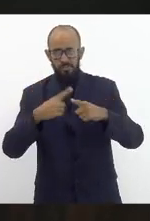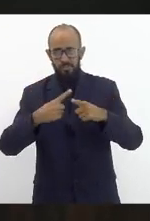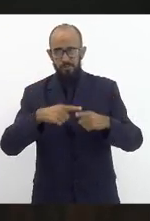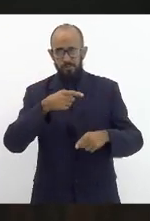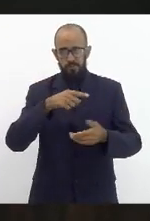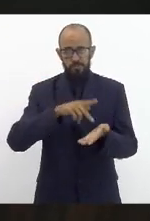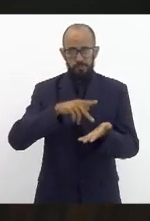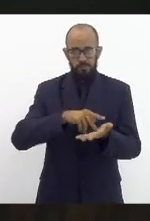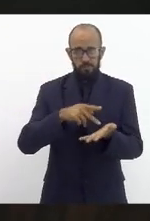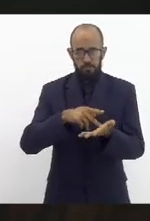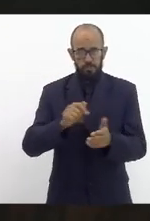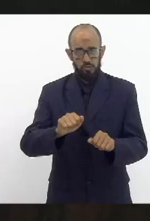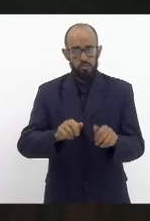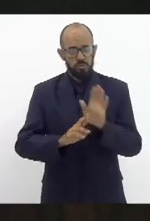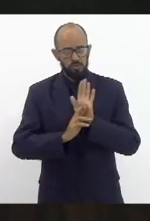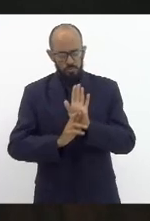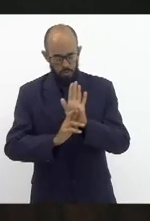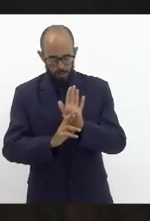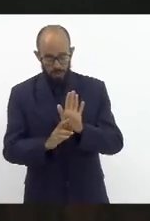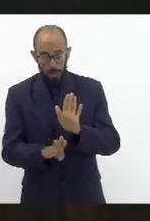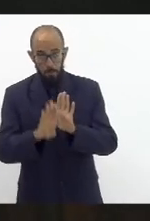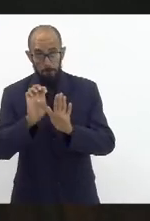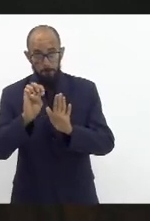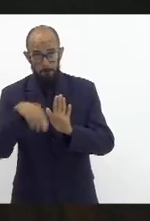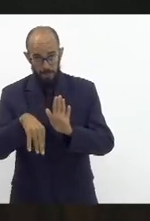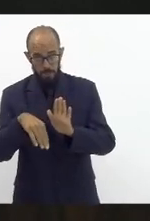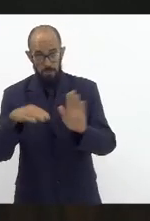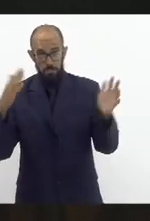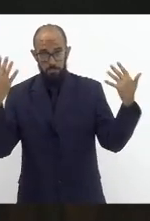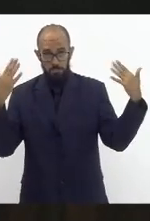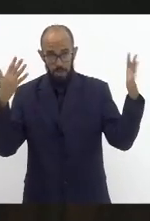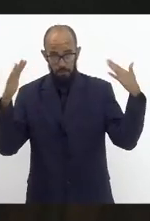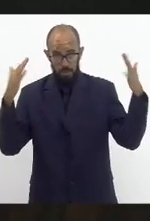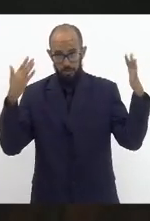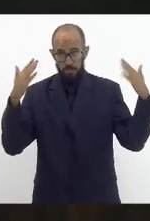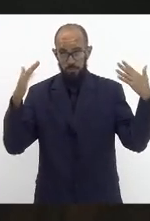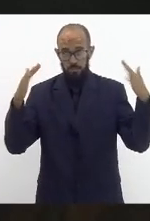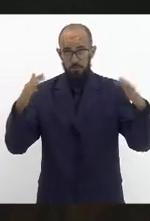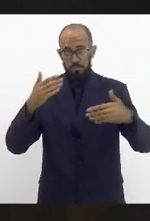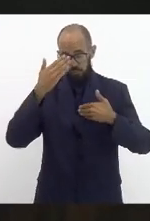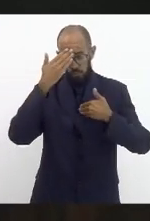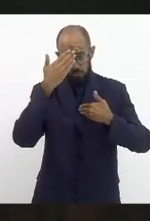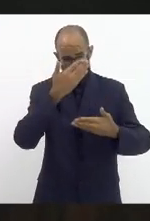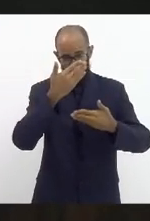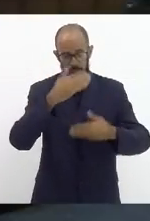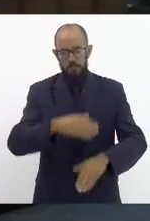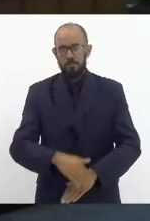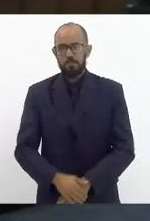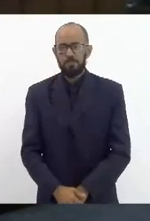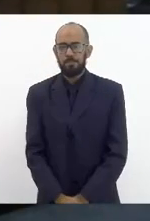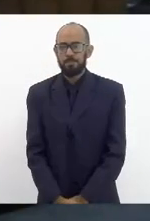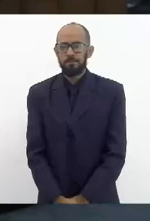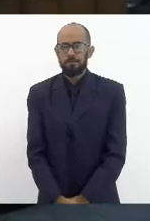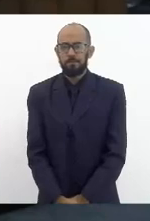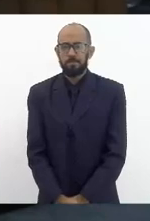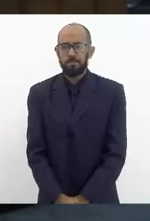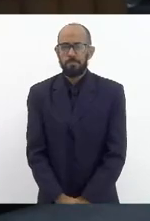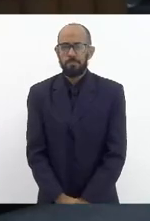estão sendo muito bem representados, tá, gente? E uma salva de palmas para vocês, muito obrigado, tá?